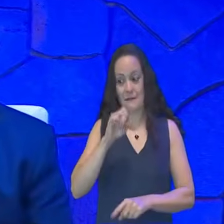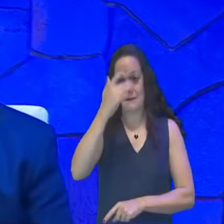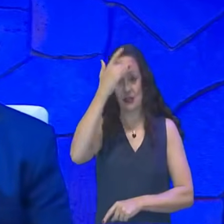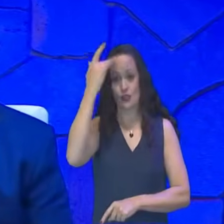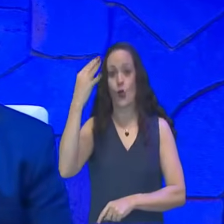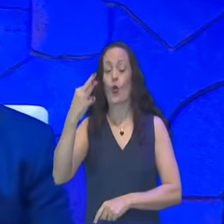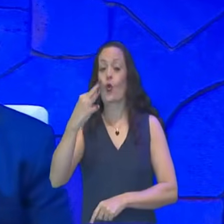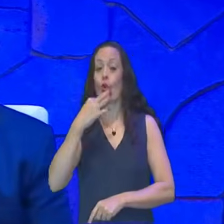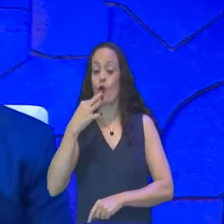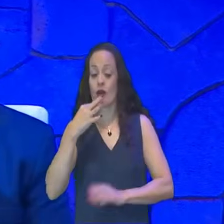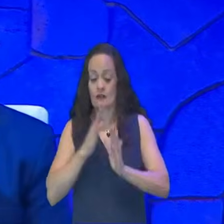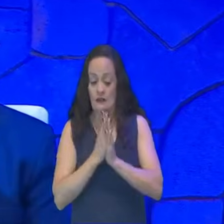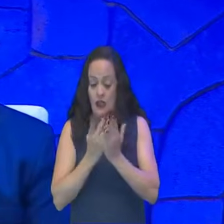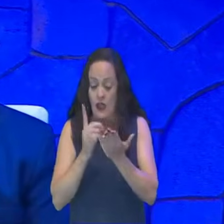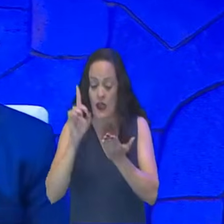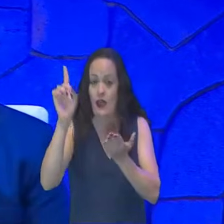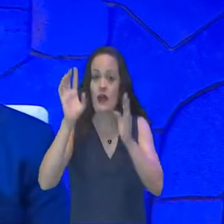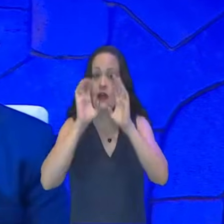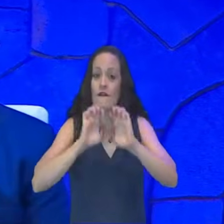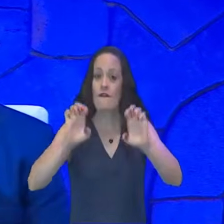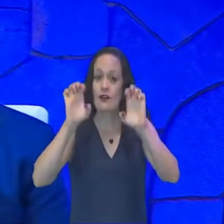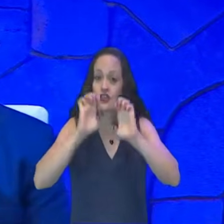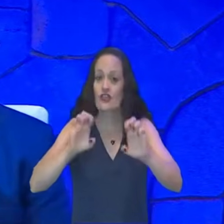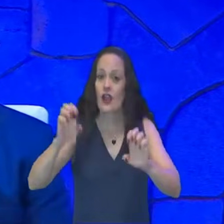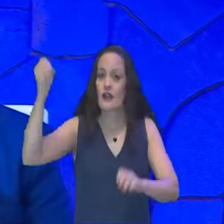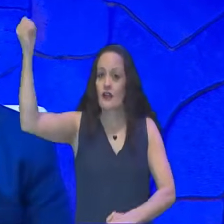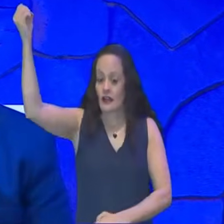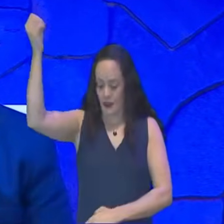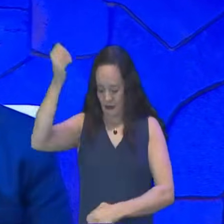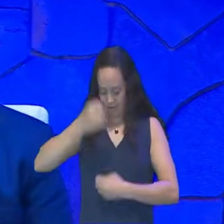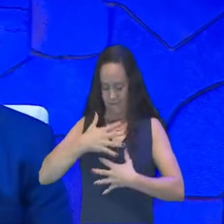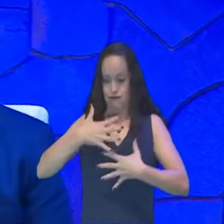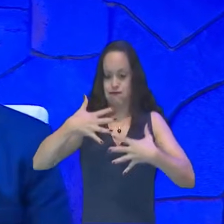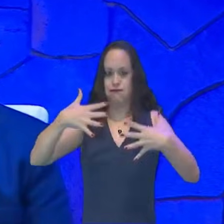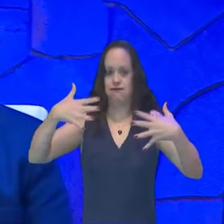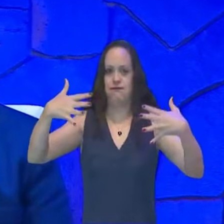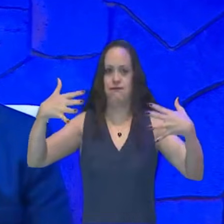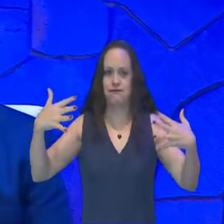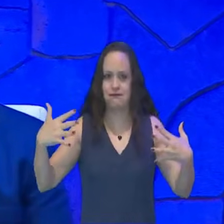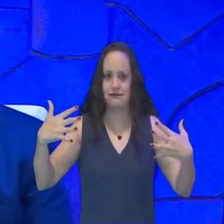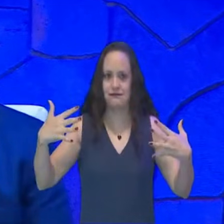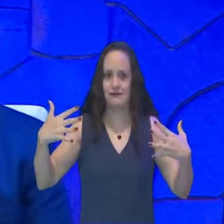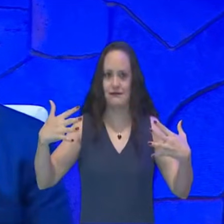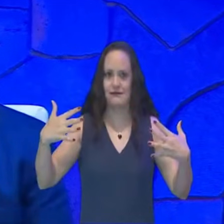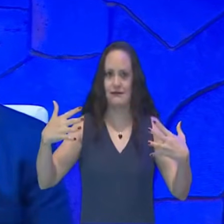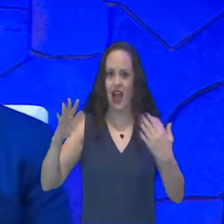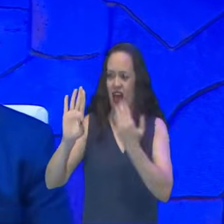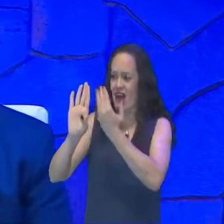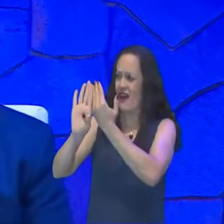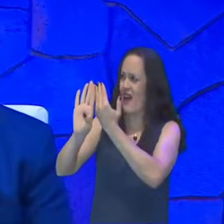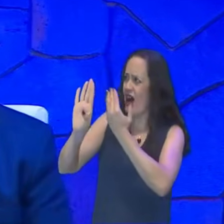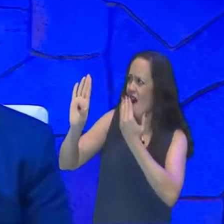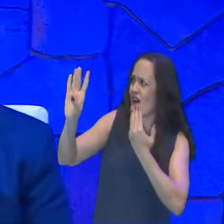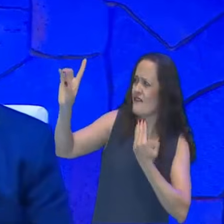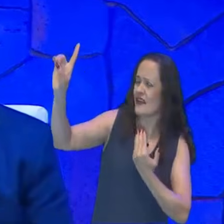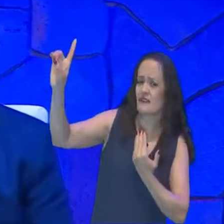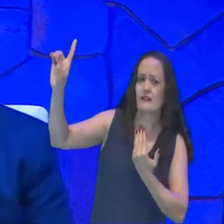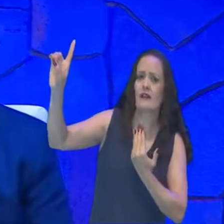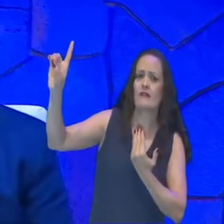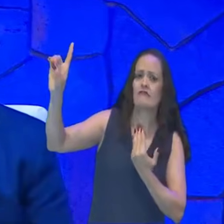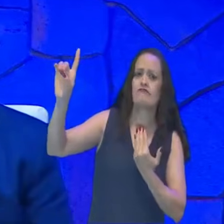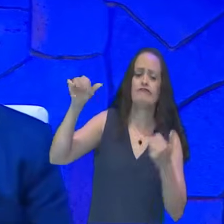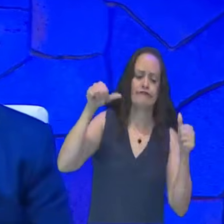do Evangelho, recebem da luz do Senhor, mas vivem uma vida longe, para este grandes trevas